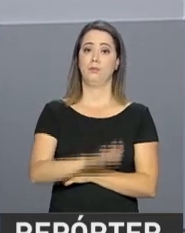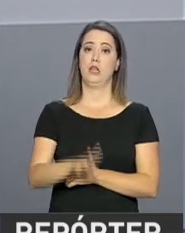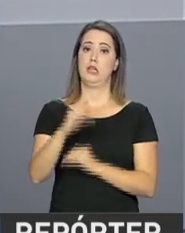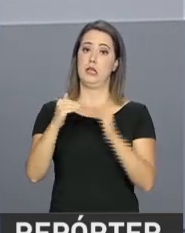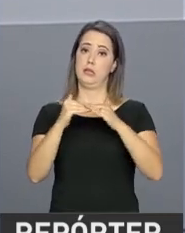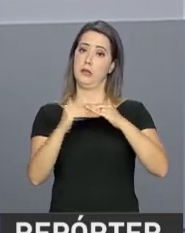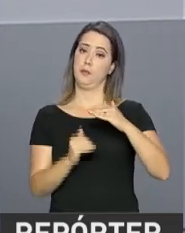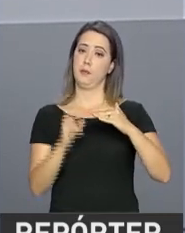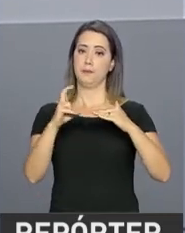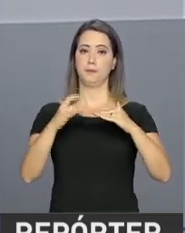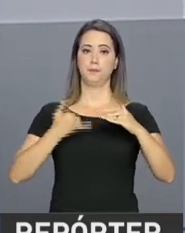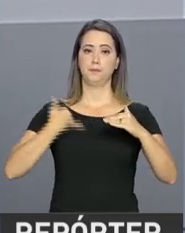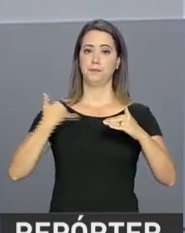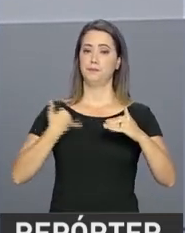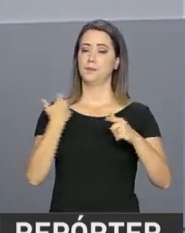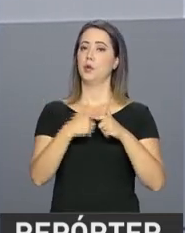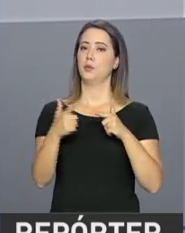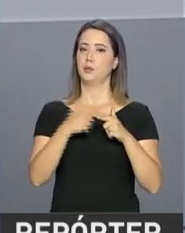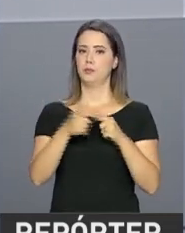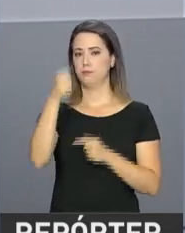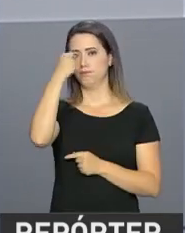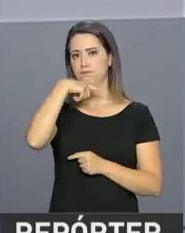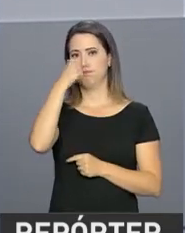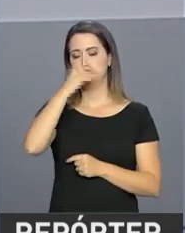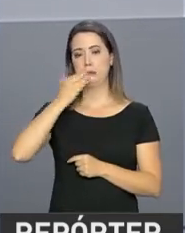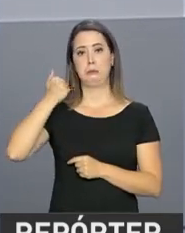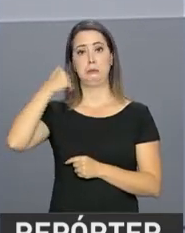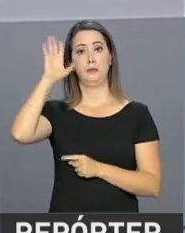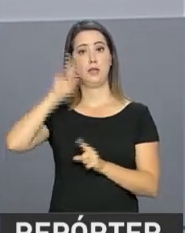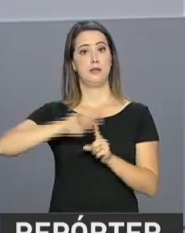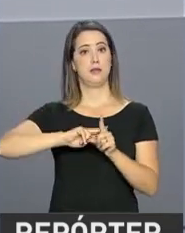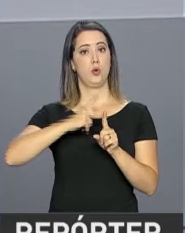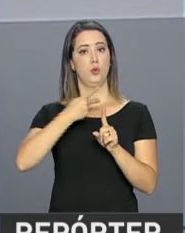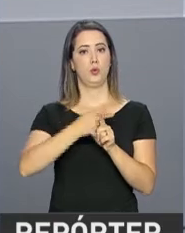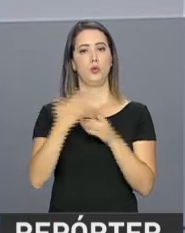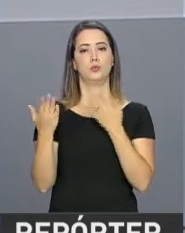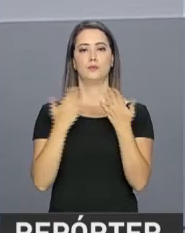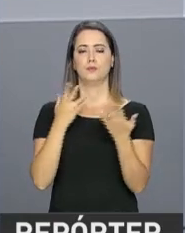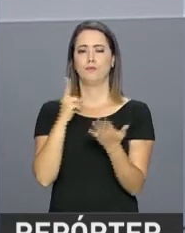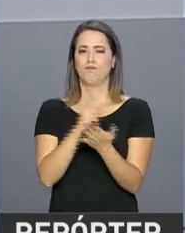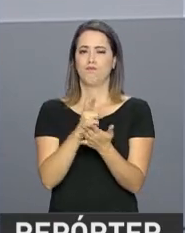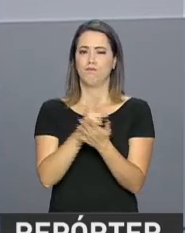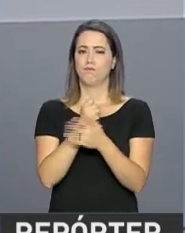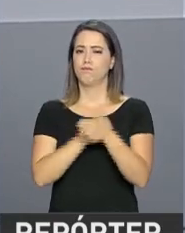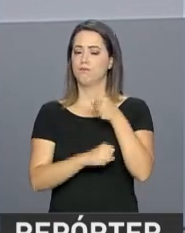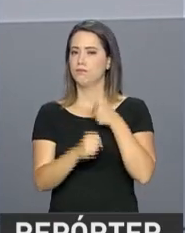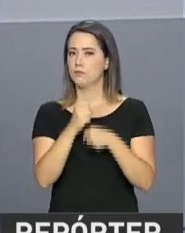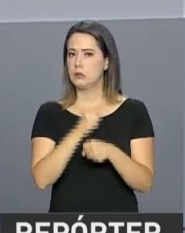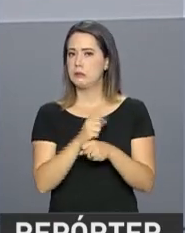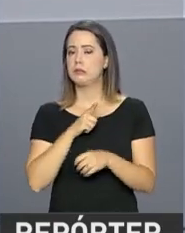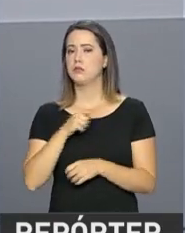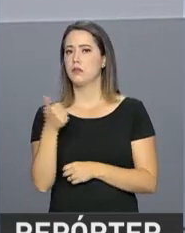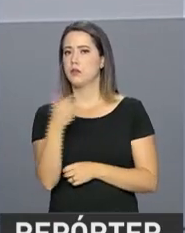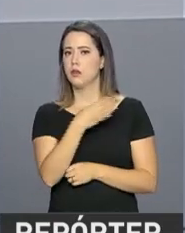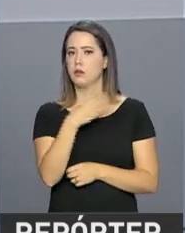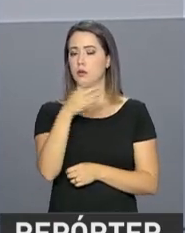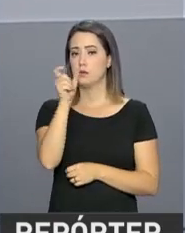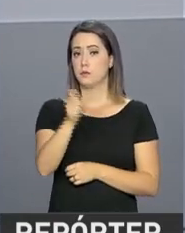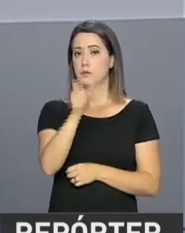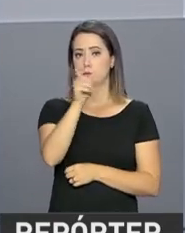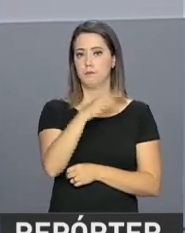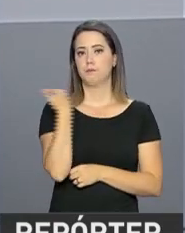relacionadas à gripe mais que o dobro do registrado no mesmo período do ano passado quando foram 14 óbitos